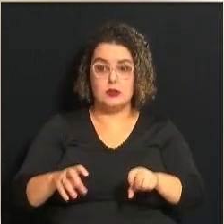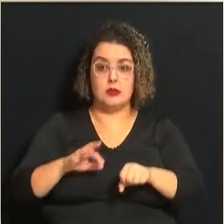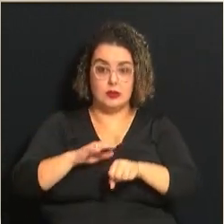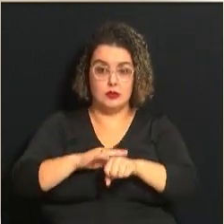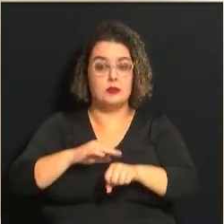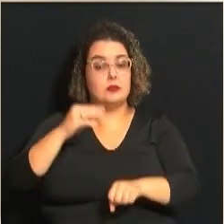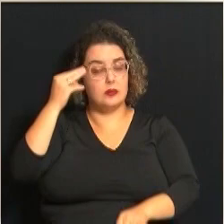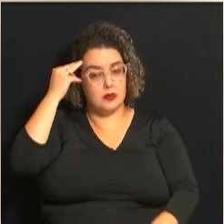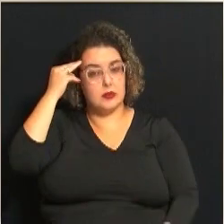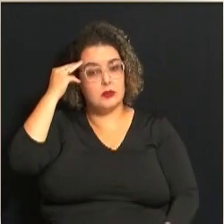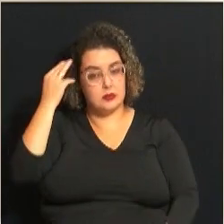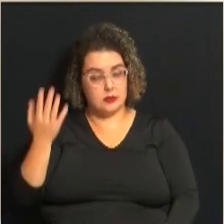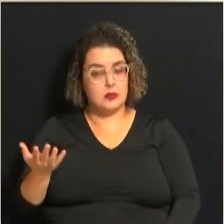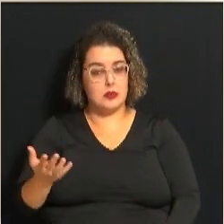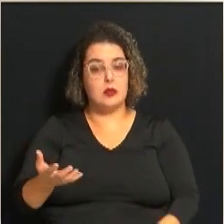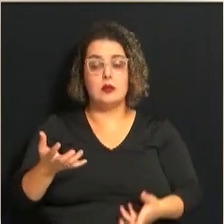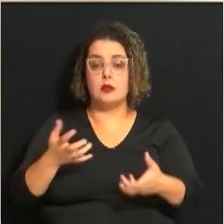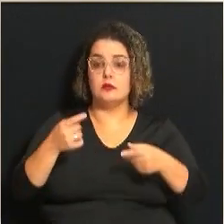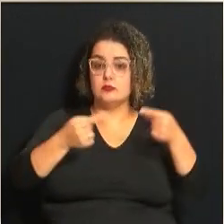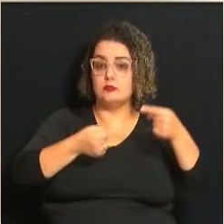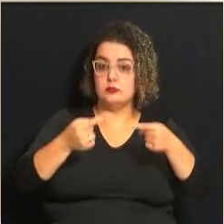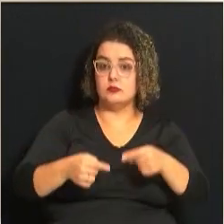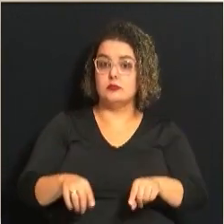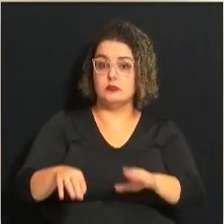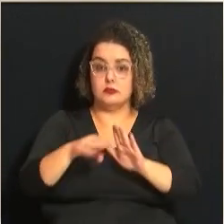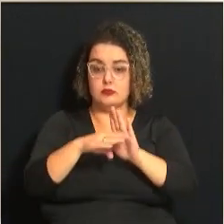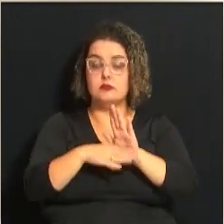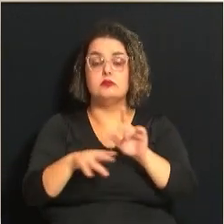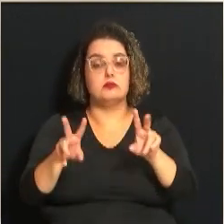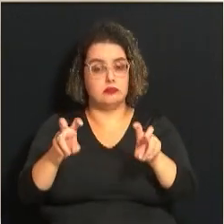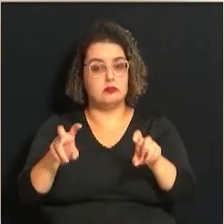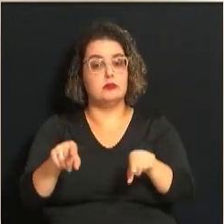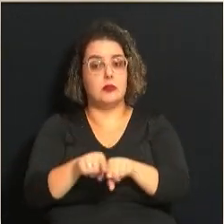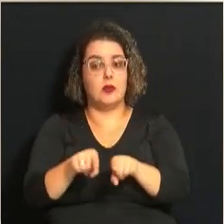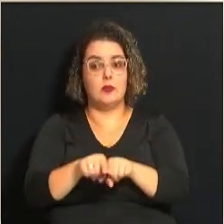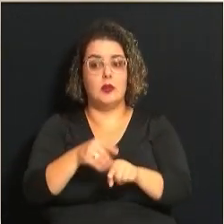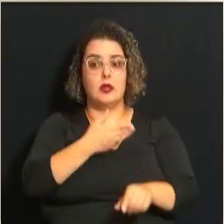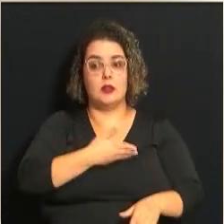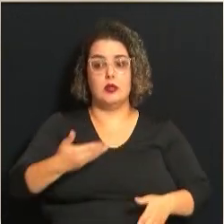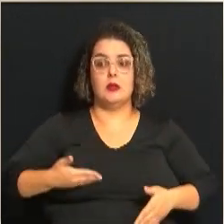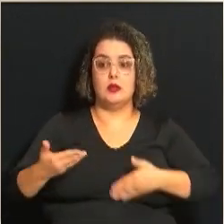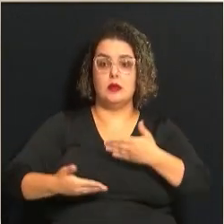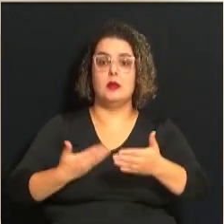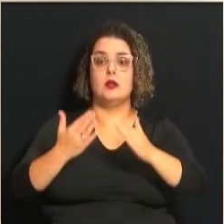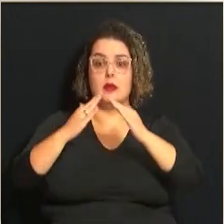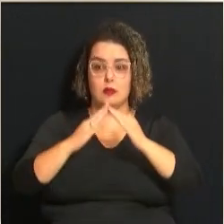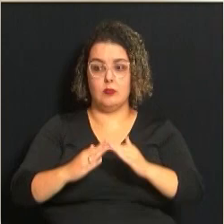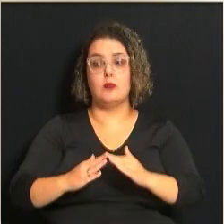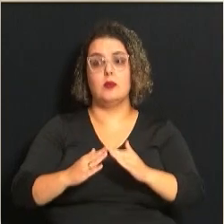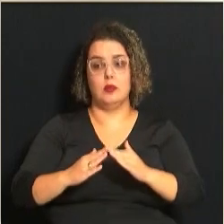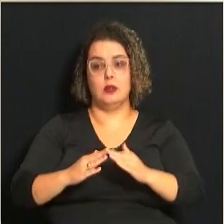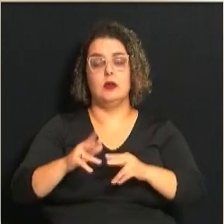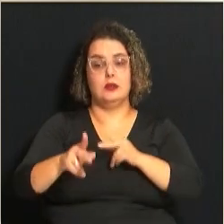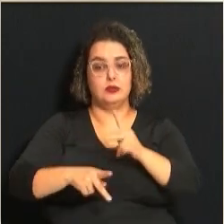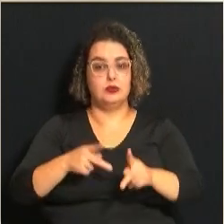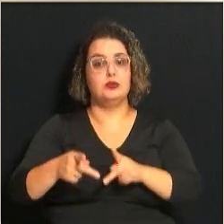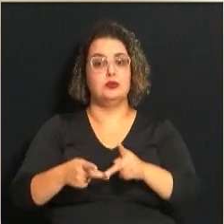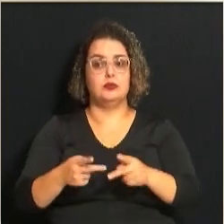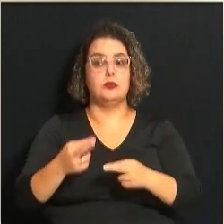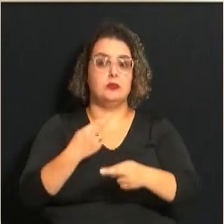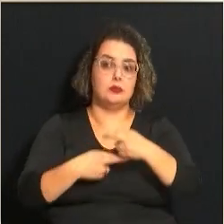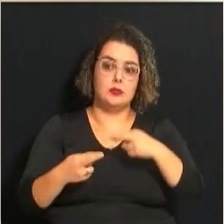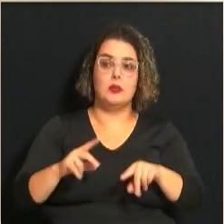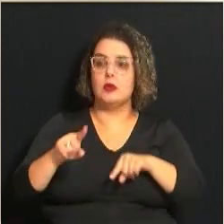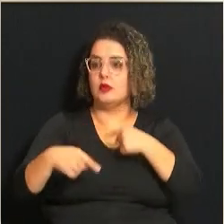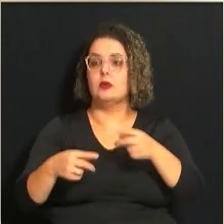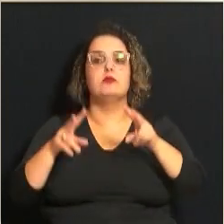discutir esse tema, a gente quer discutir a questão também, o serviço público e a moradia popular, que tem muita relação com isso, enfim, tem outros temas